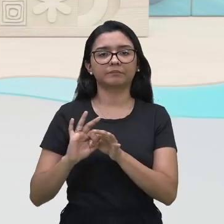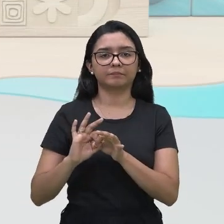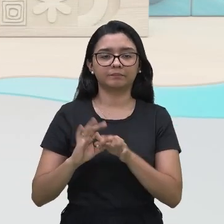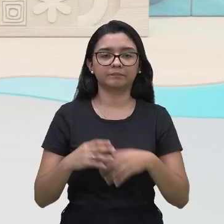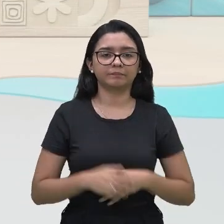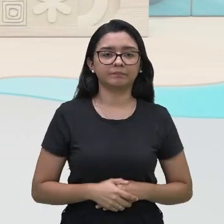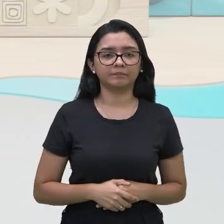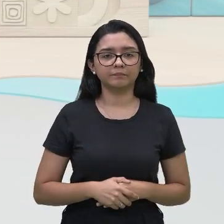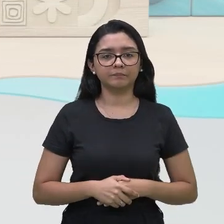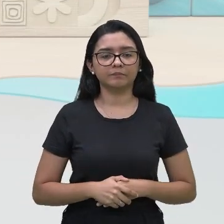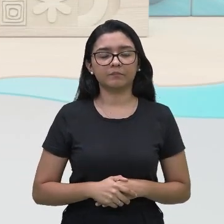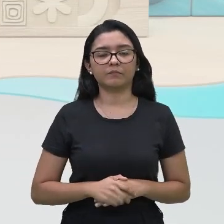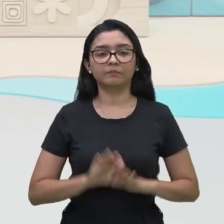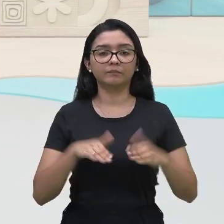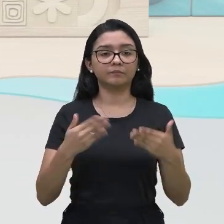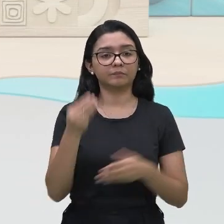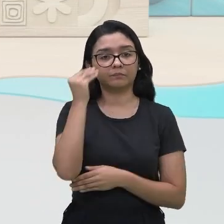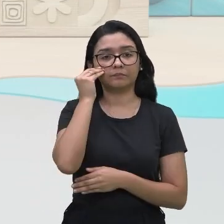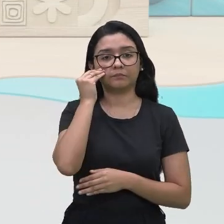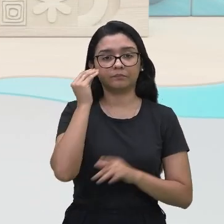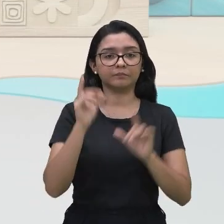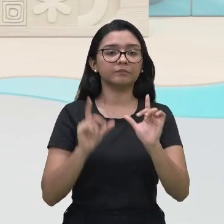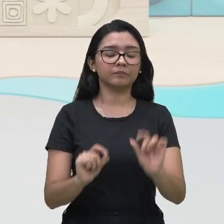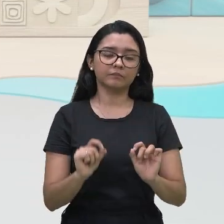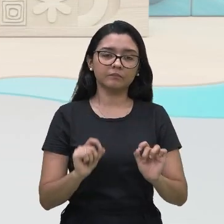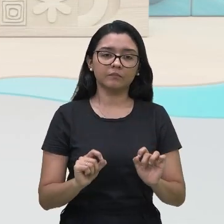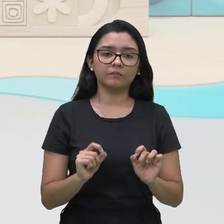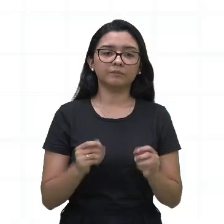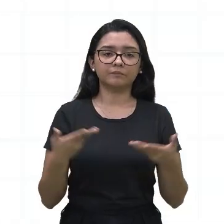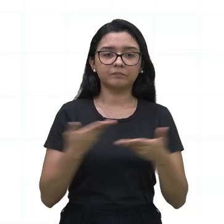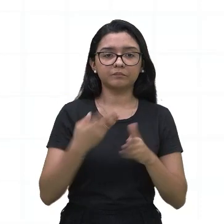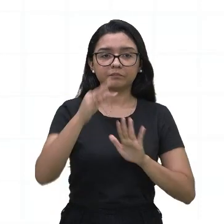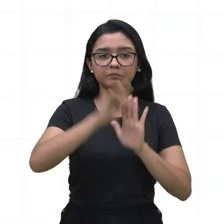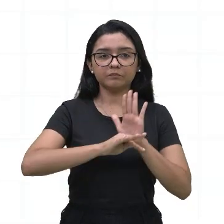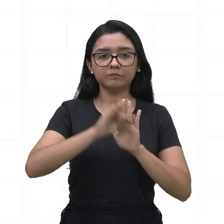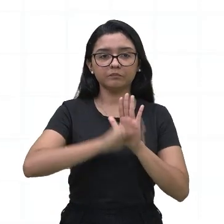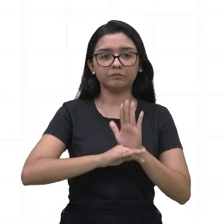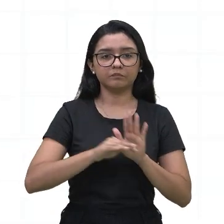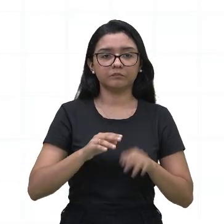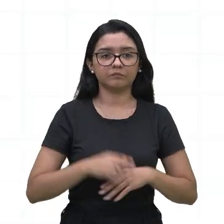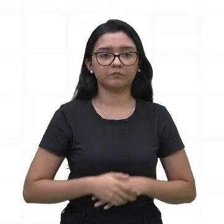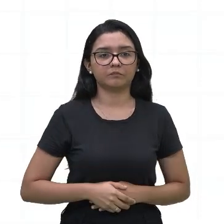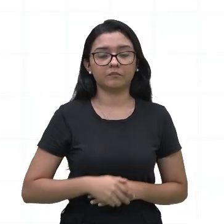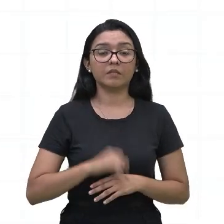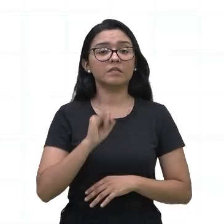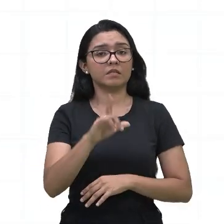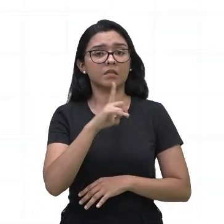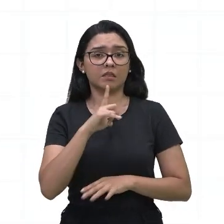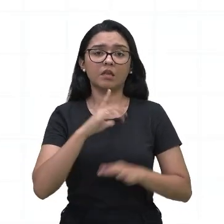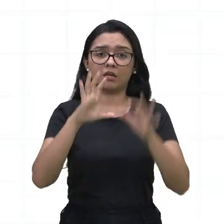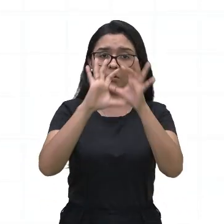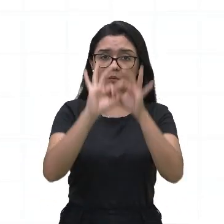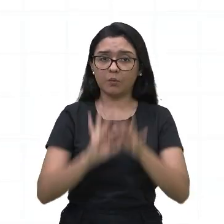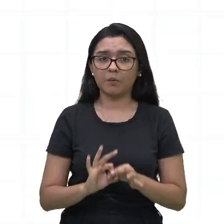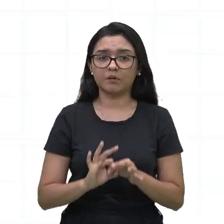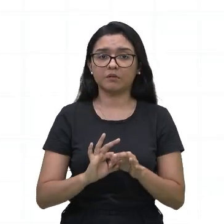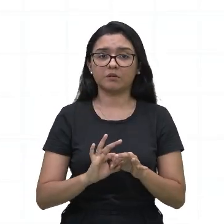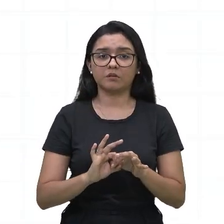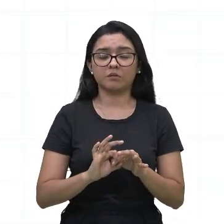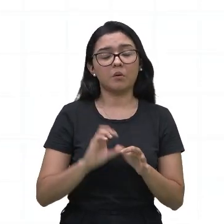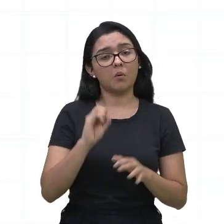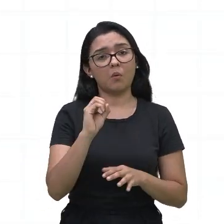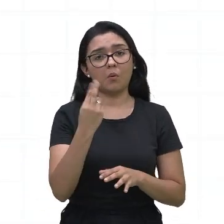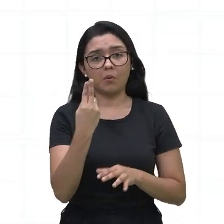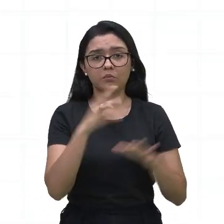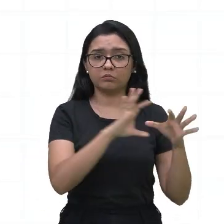mensagem, ok? Vamos observar aqui esse texto, por exemplo, vamos ver se ele tem coesão ou